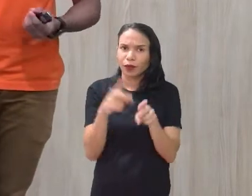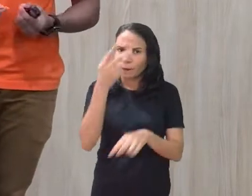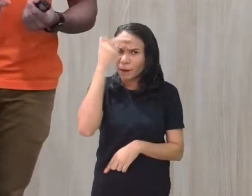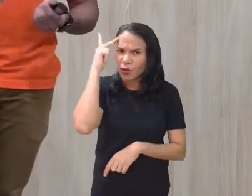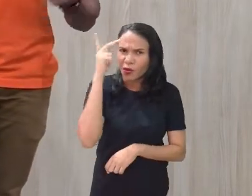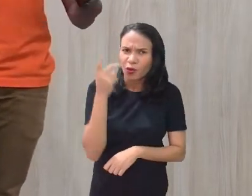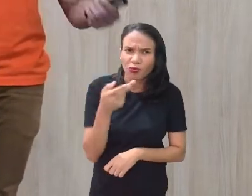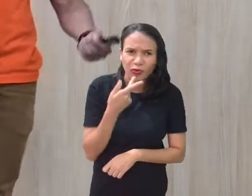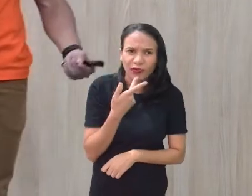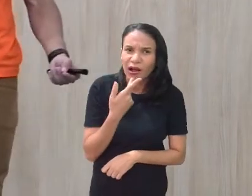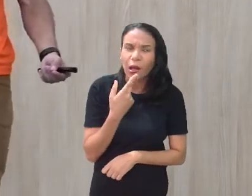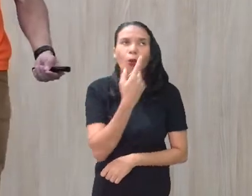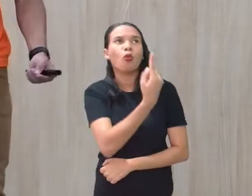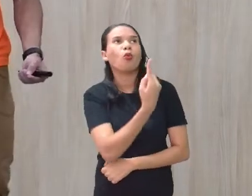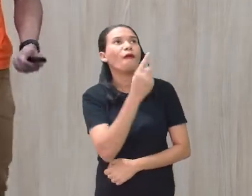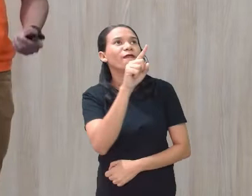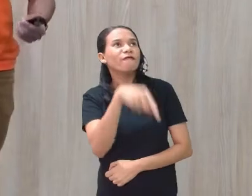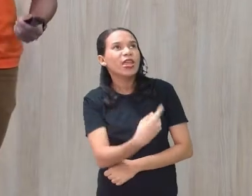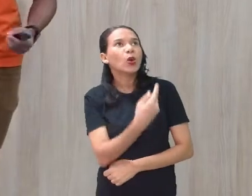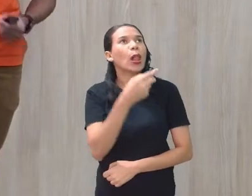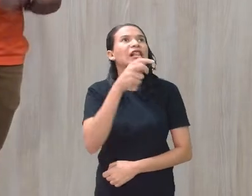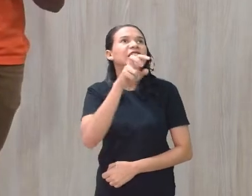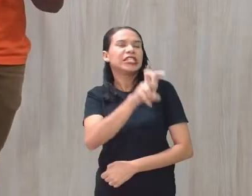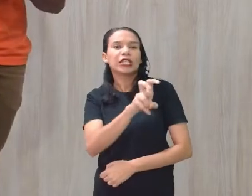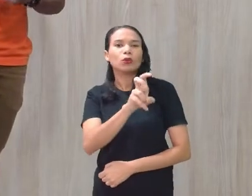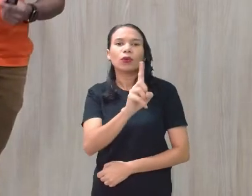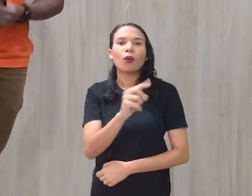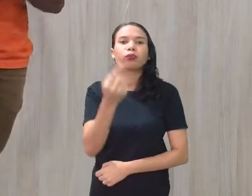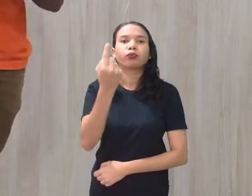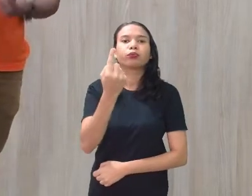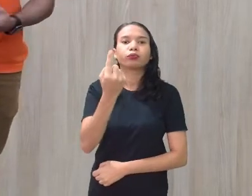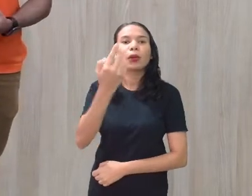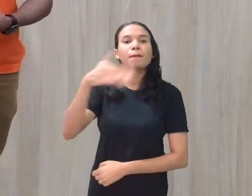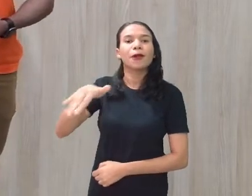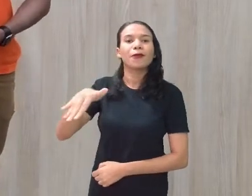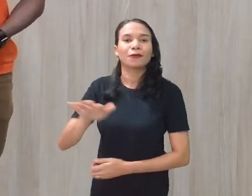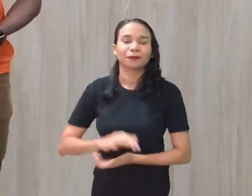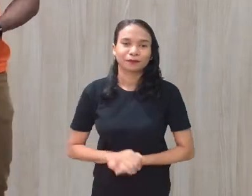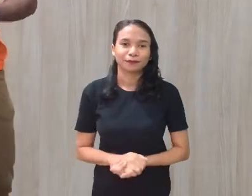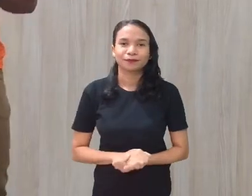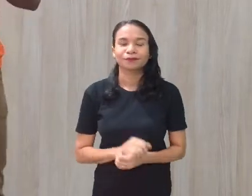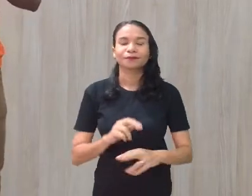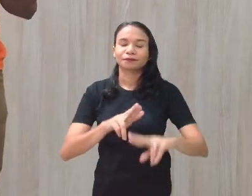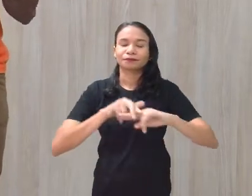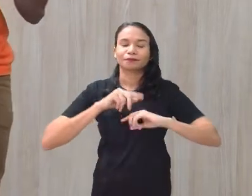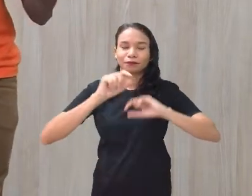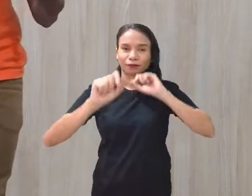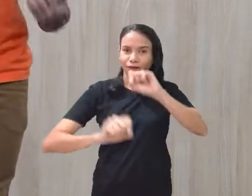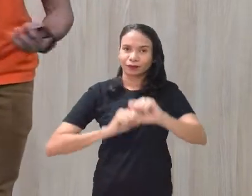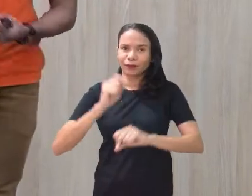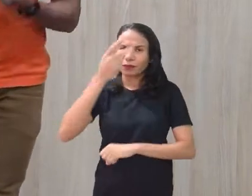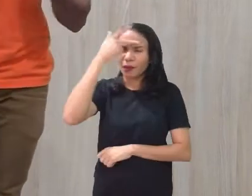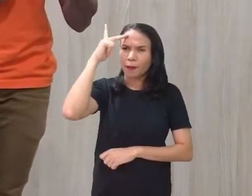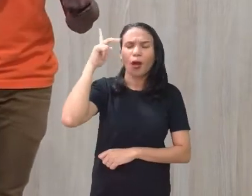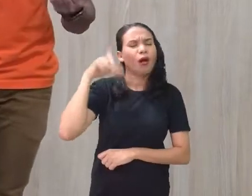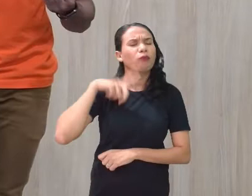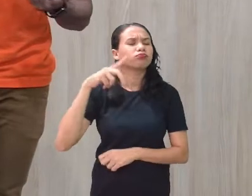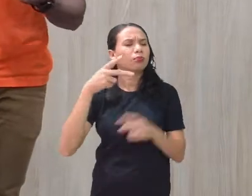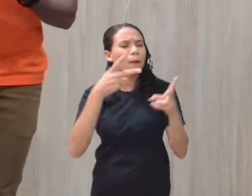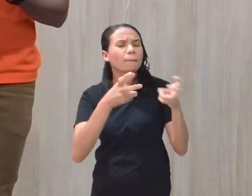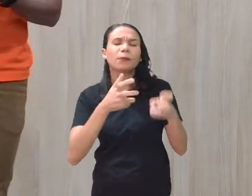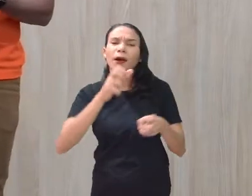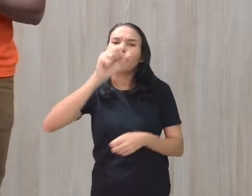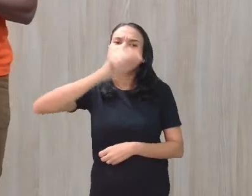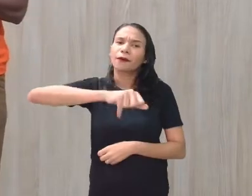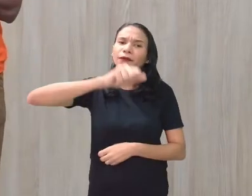fala 1,5 litros, você fala 1,5 litros. Então, mesmo você tendo essa ideia